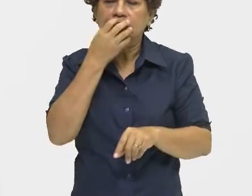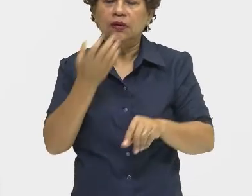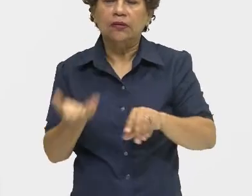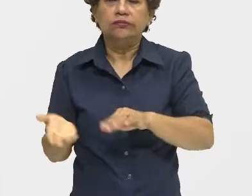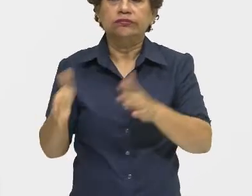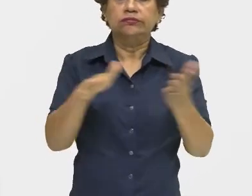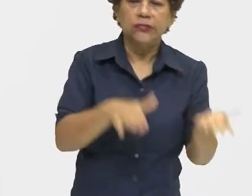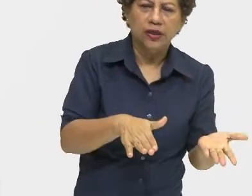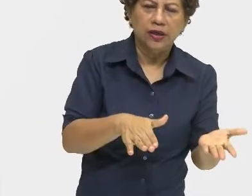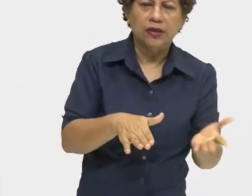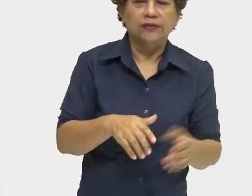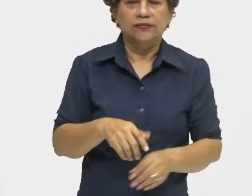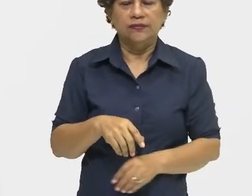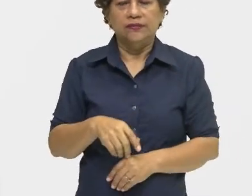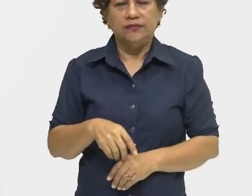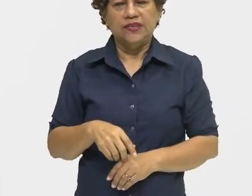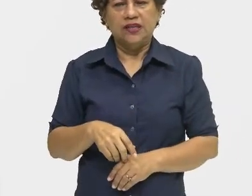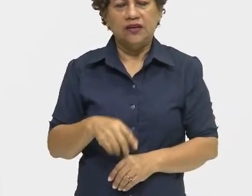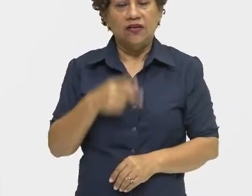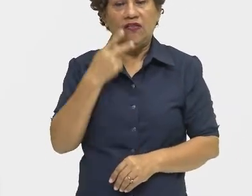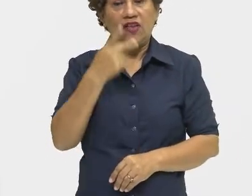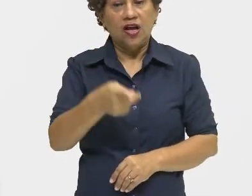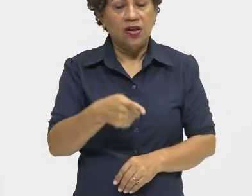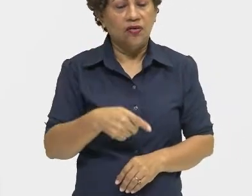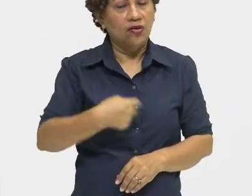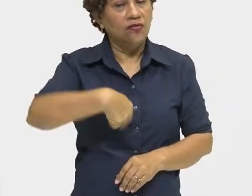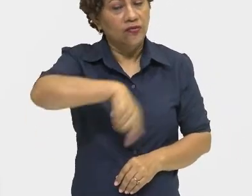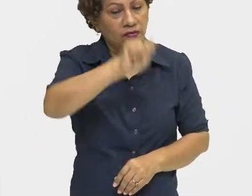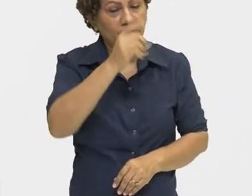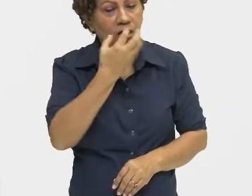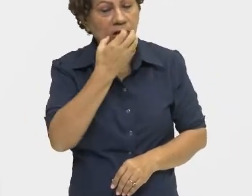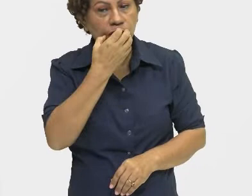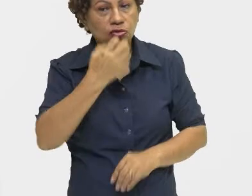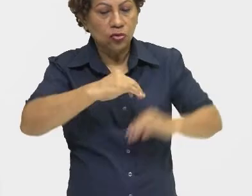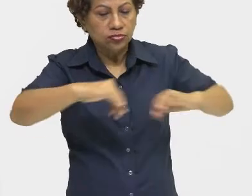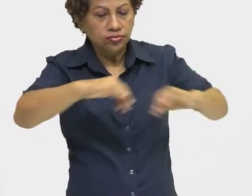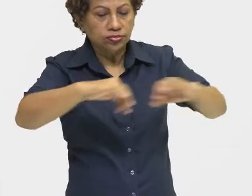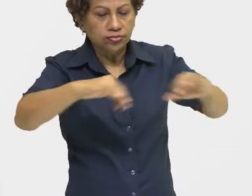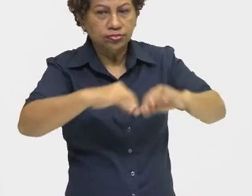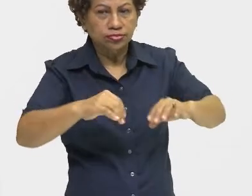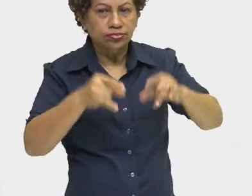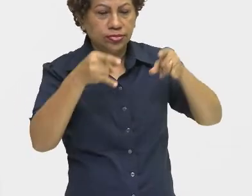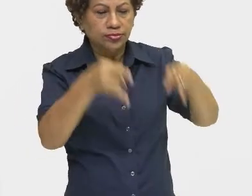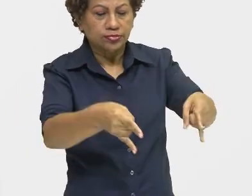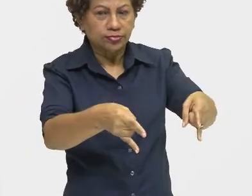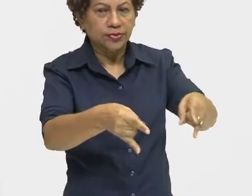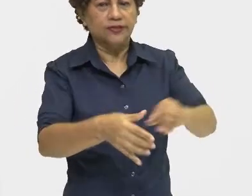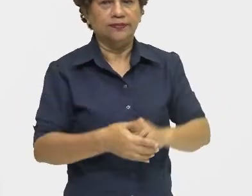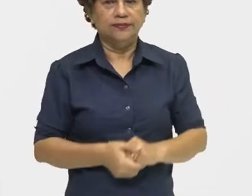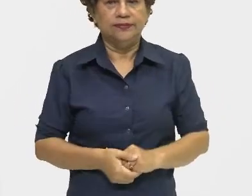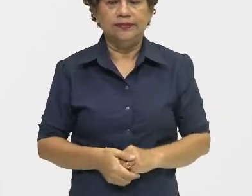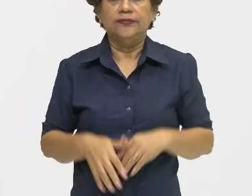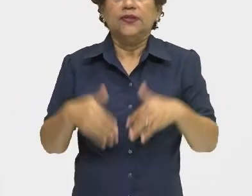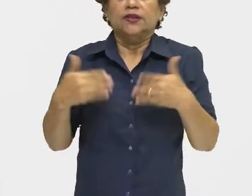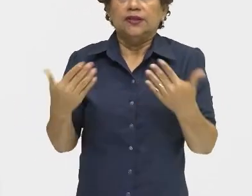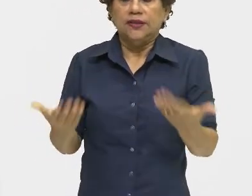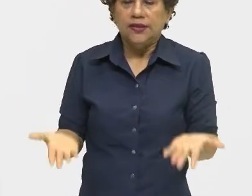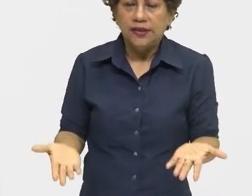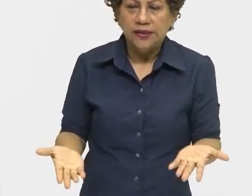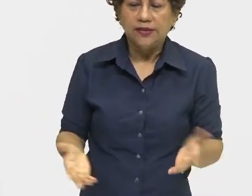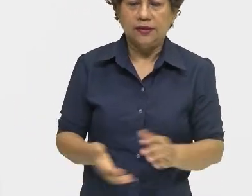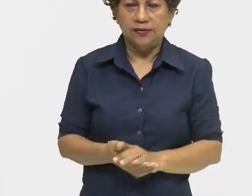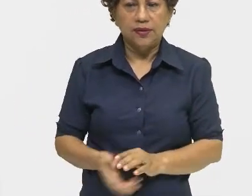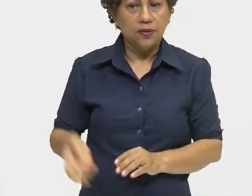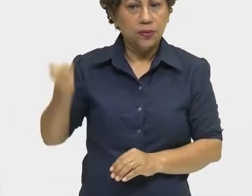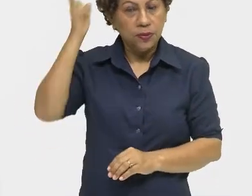me enterra esse cachorro, ainda que gaste 1 milhão. Então, é um elemento da nossa